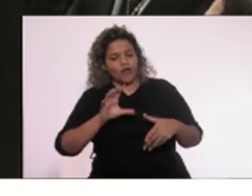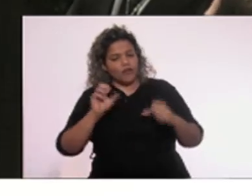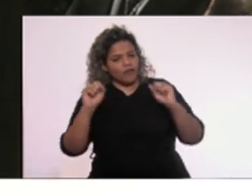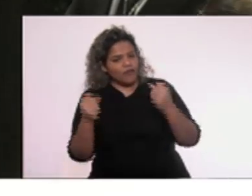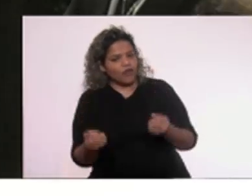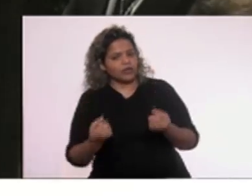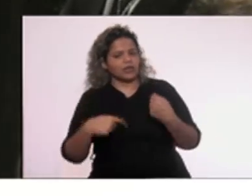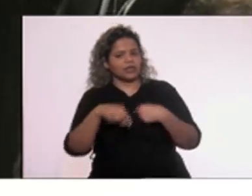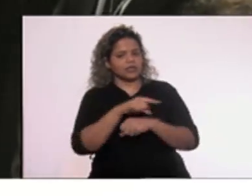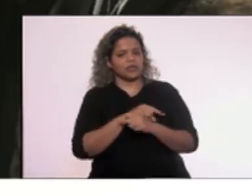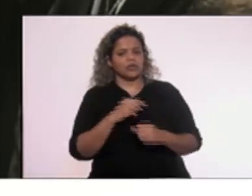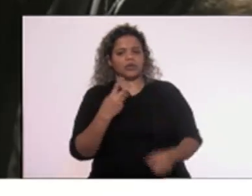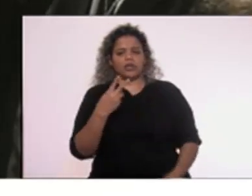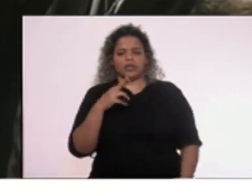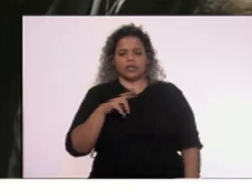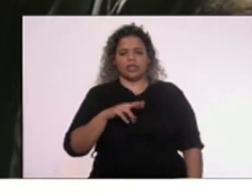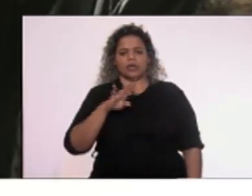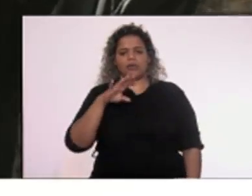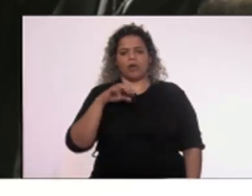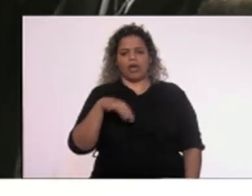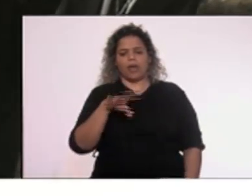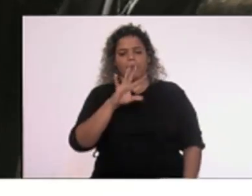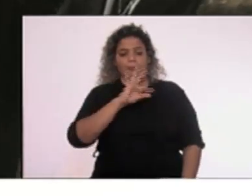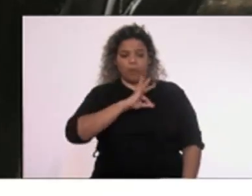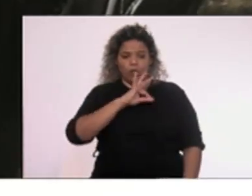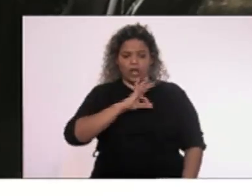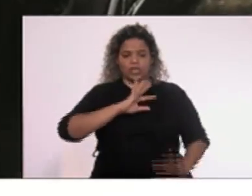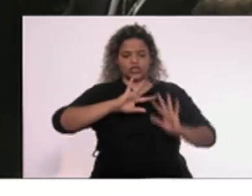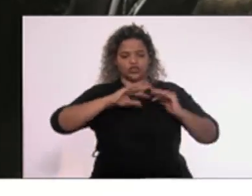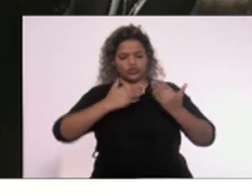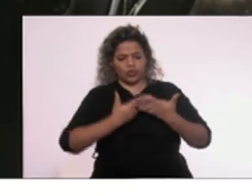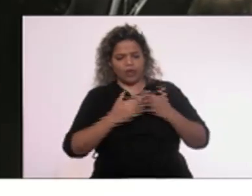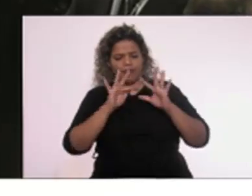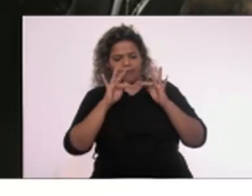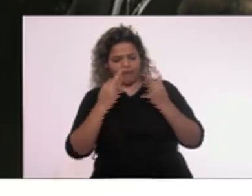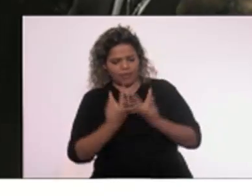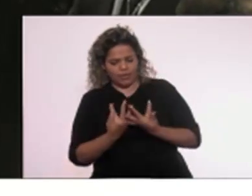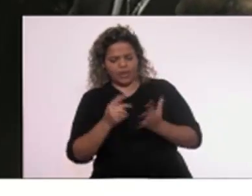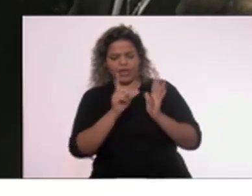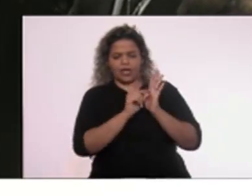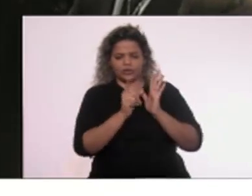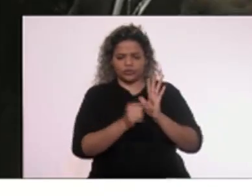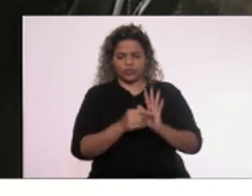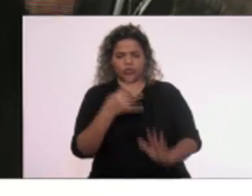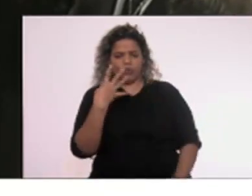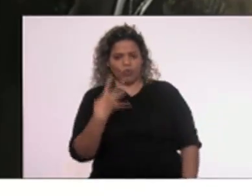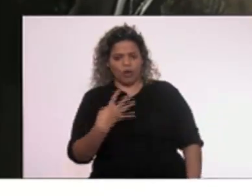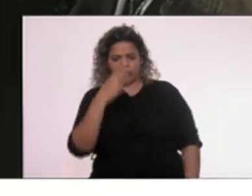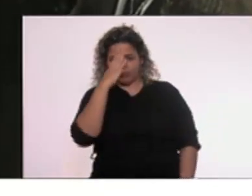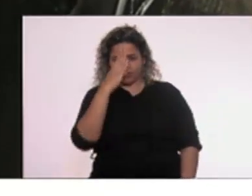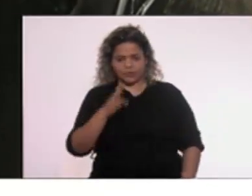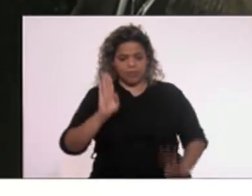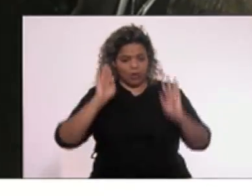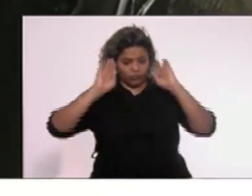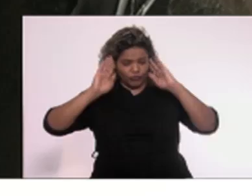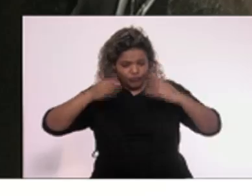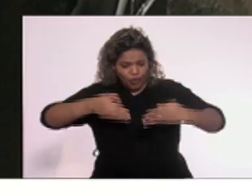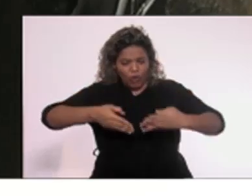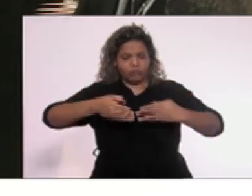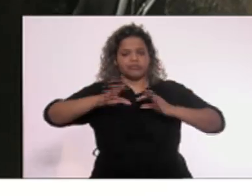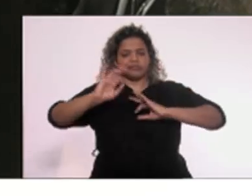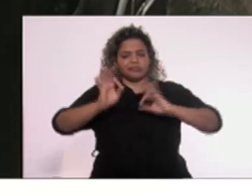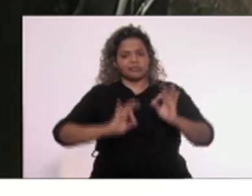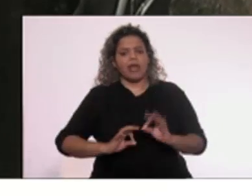fortalecendo o trinômio Polícia Militar, Escola e Família. Artigo 4º. O principal alvo do programa